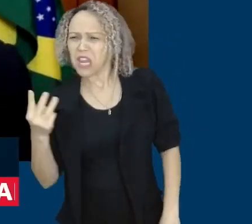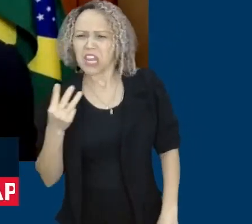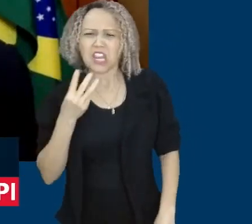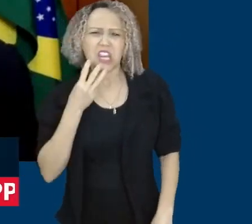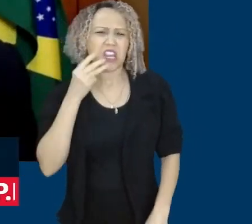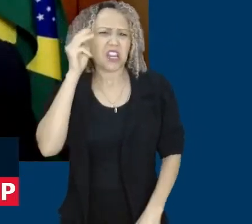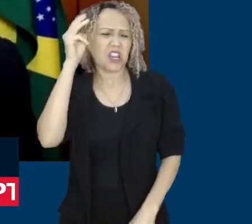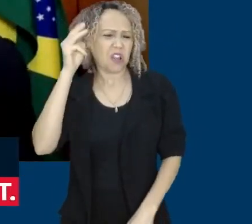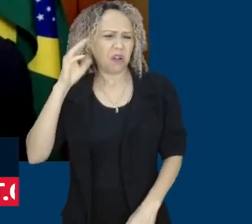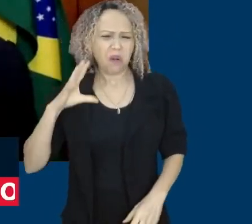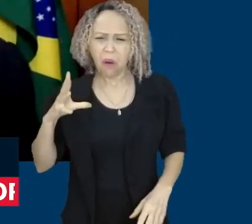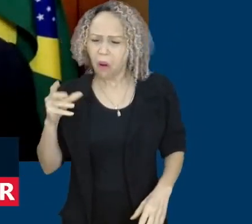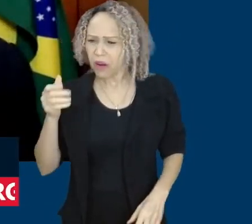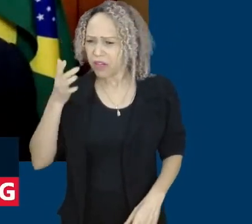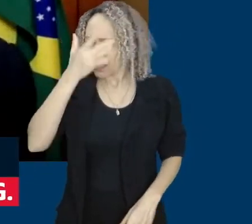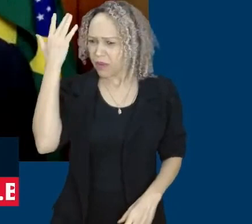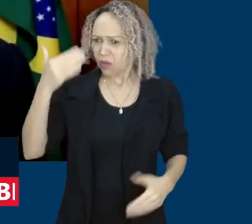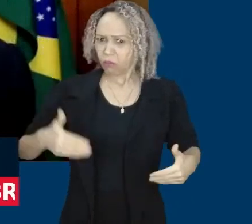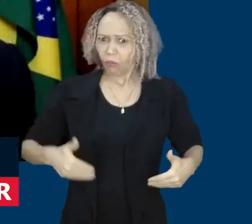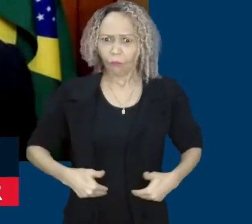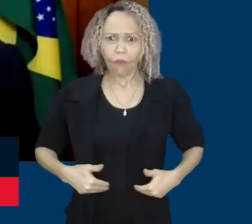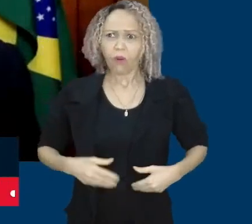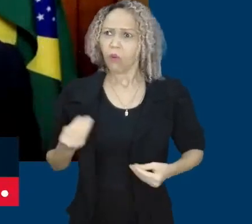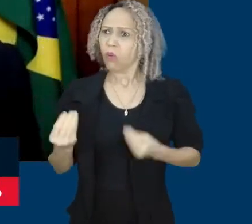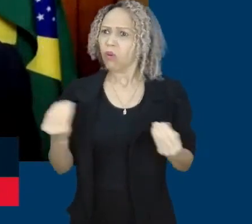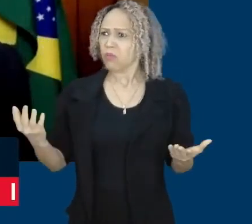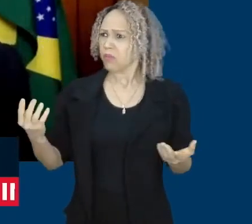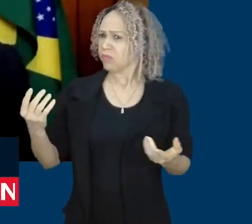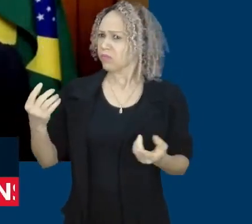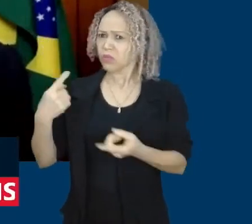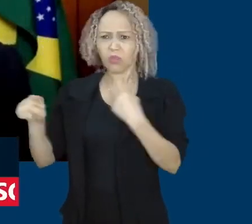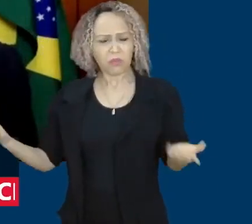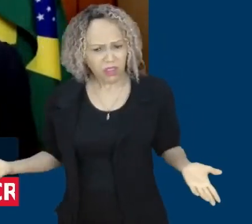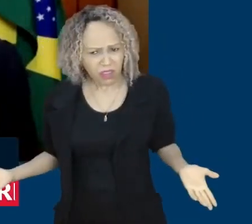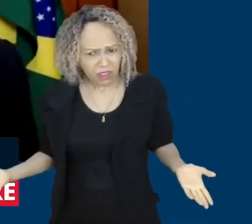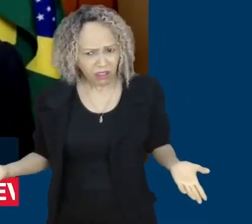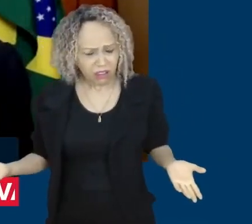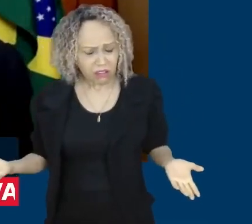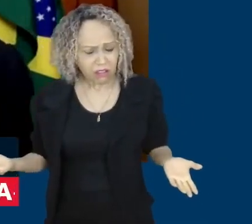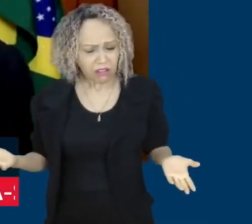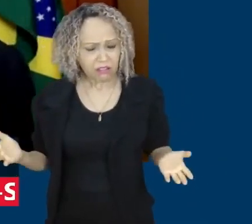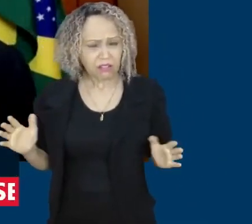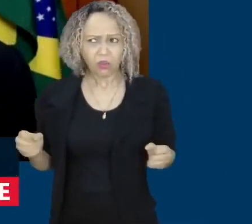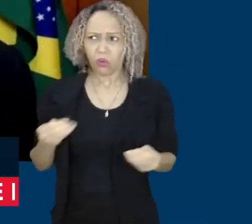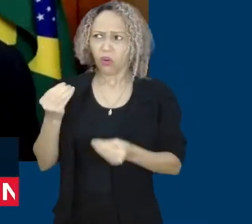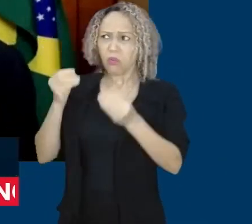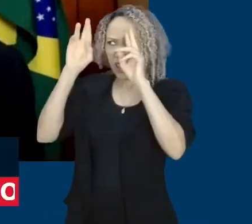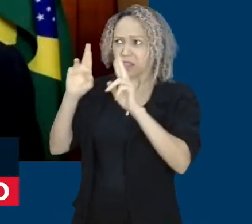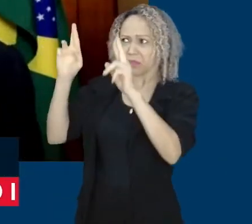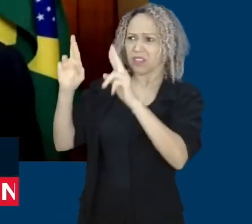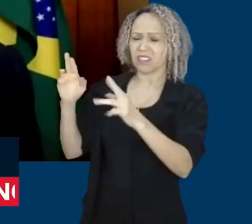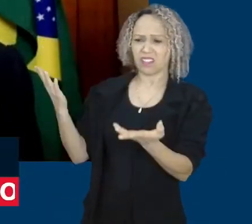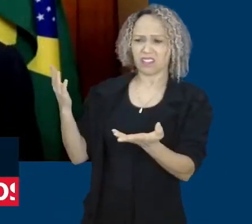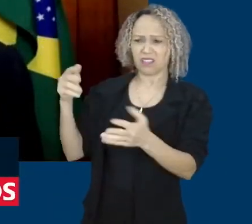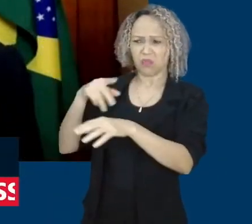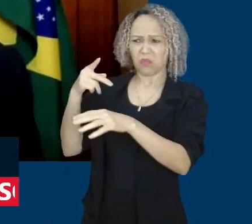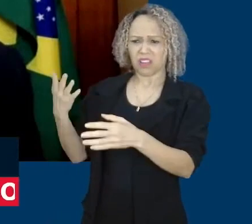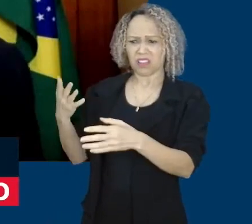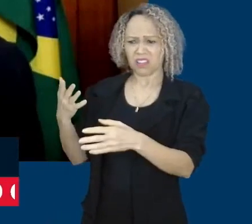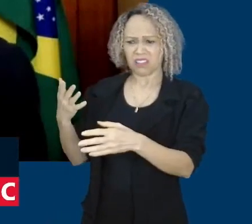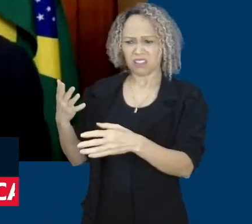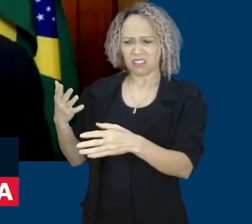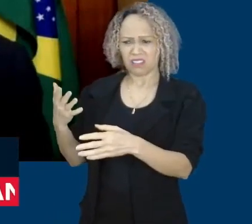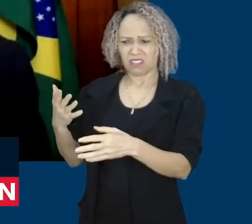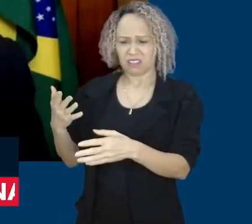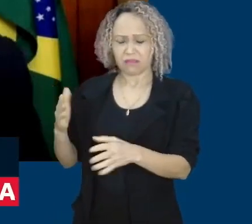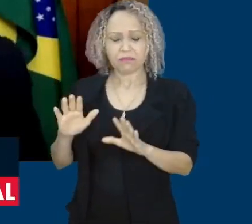Segundo, evidente que nós temos que agregar valor, né? Não dá para o Brasil,